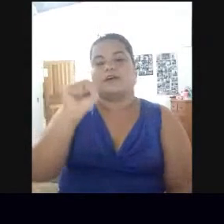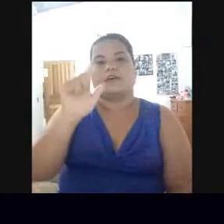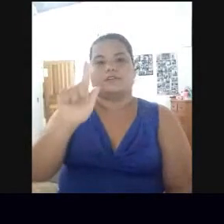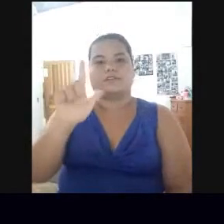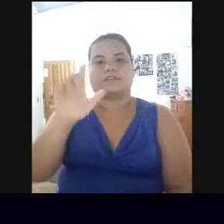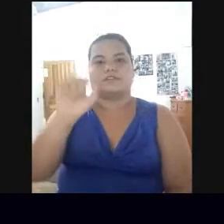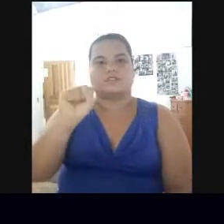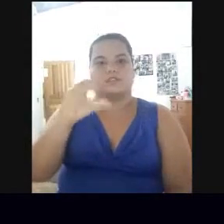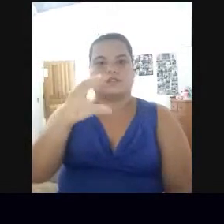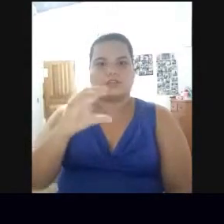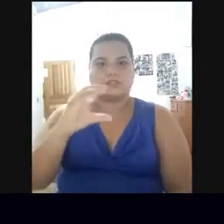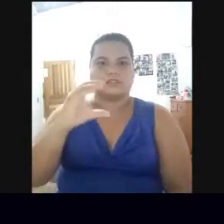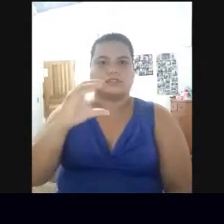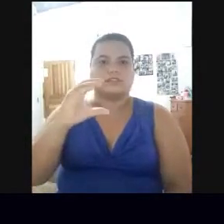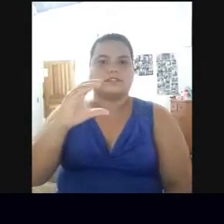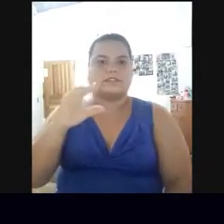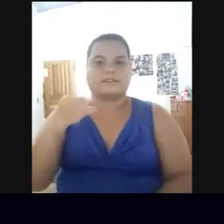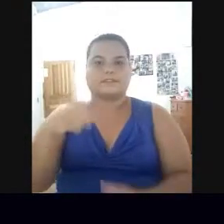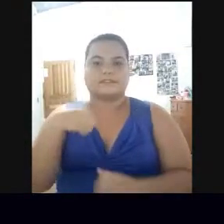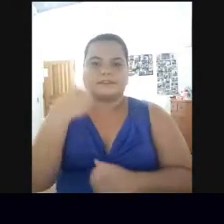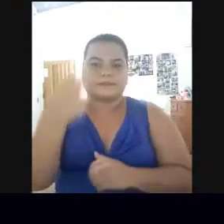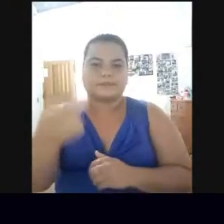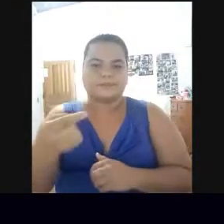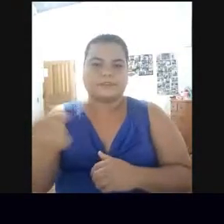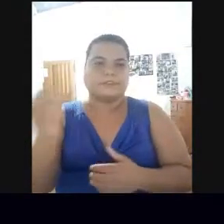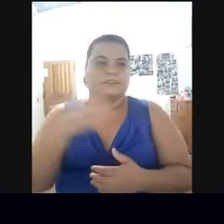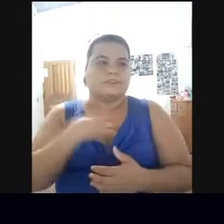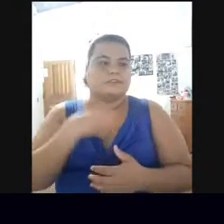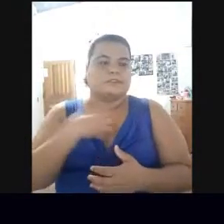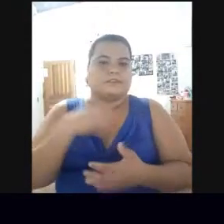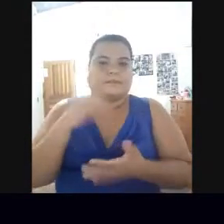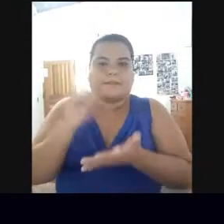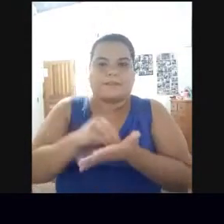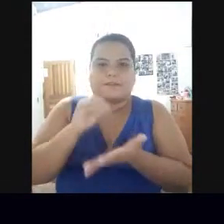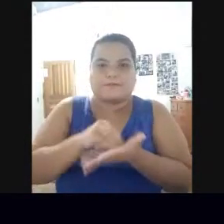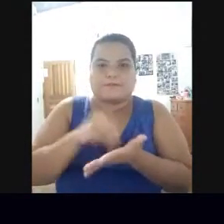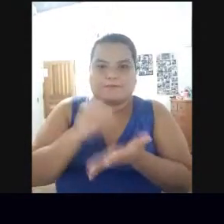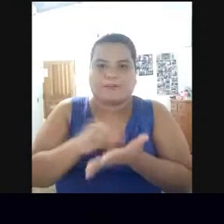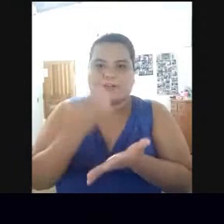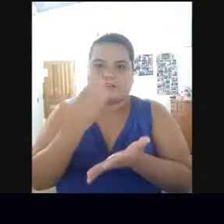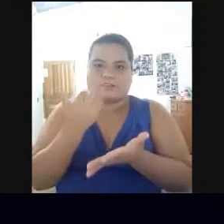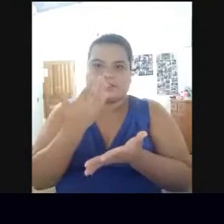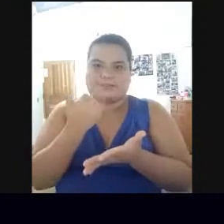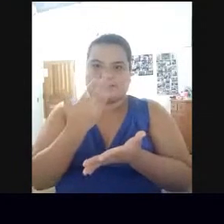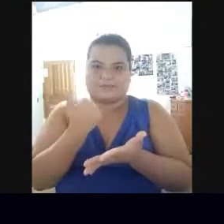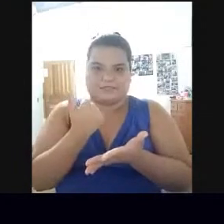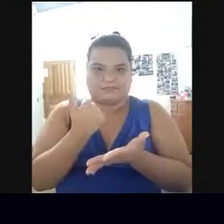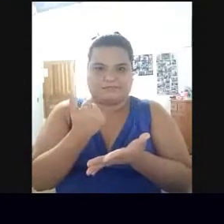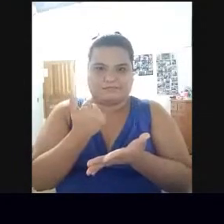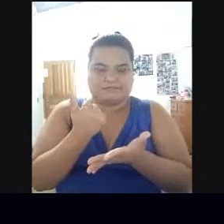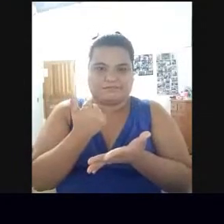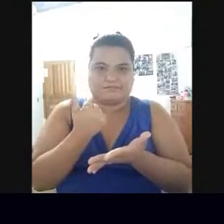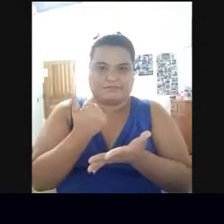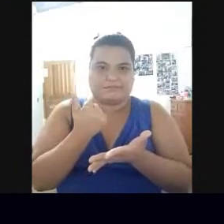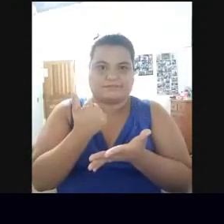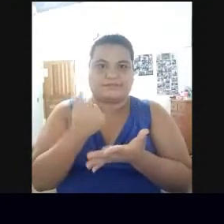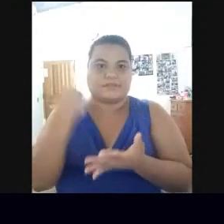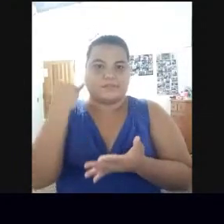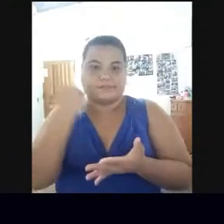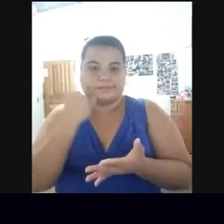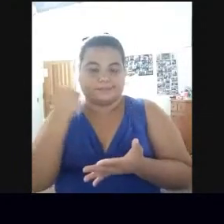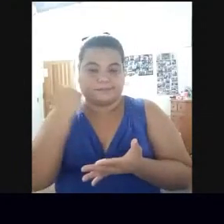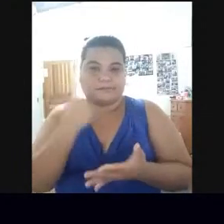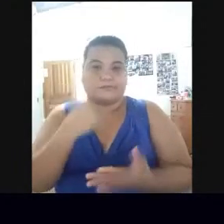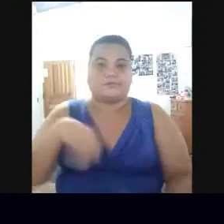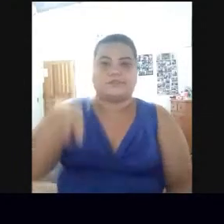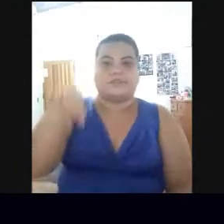síndrome de abstinência nas primeiras semanas? Pode. Geralmente, essas dietas, né, como elas